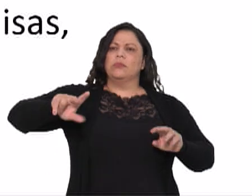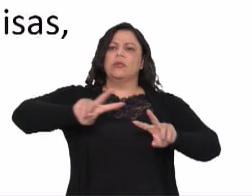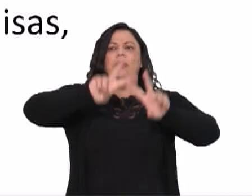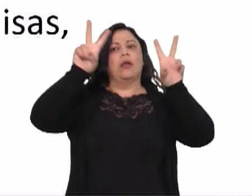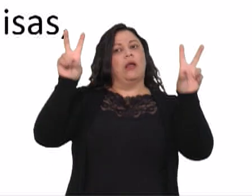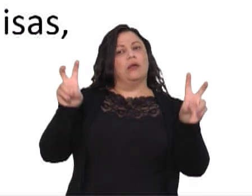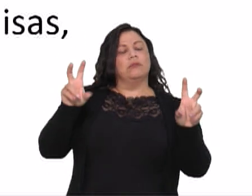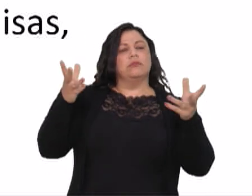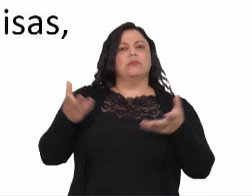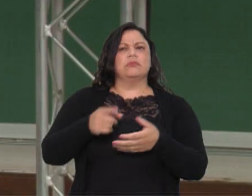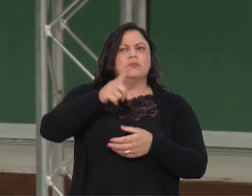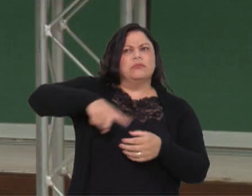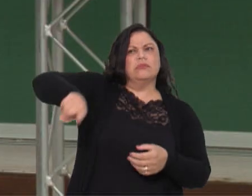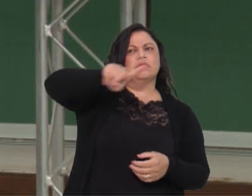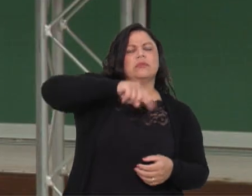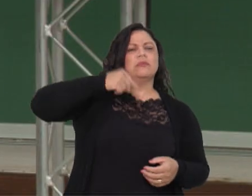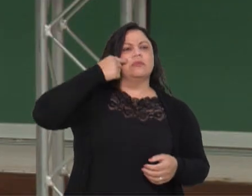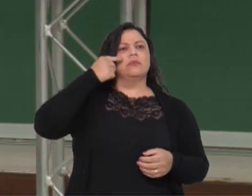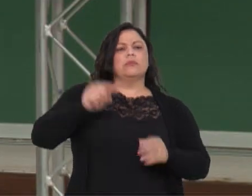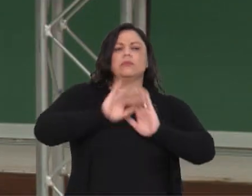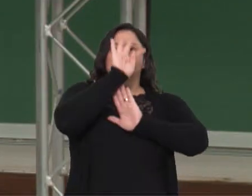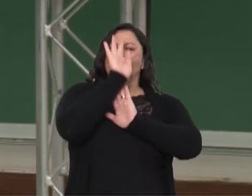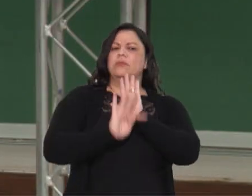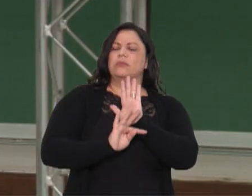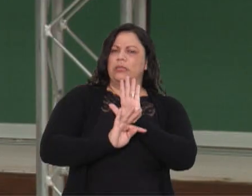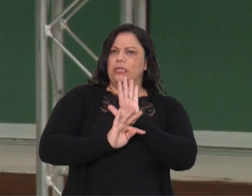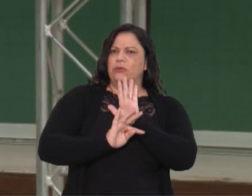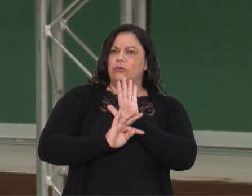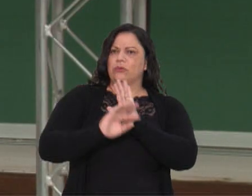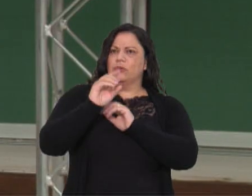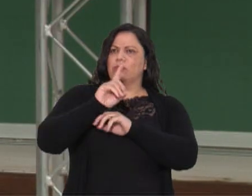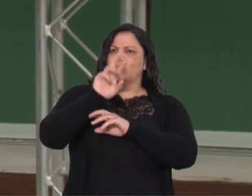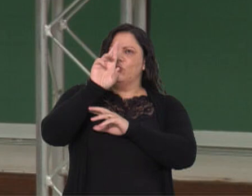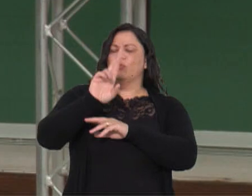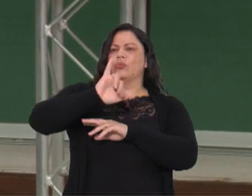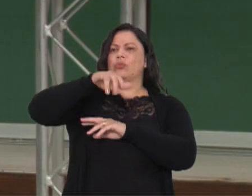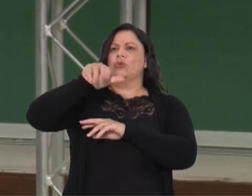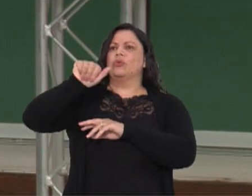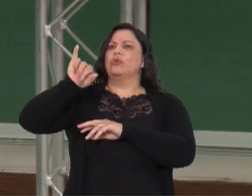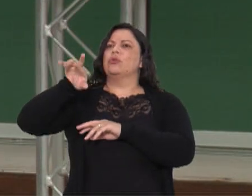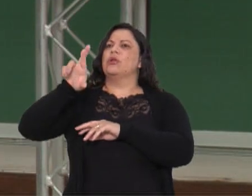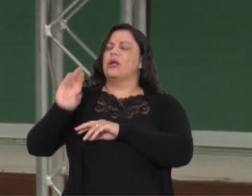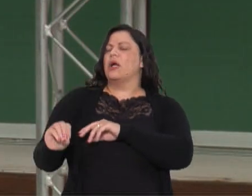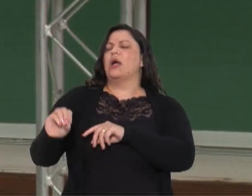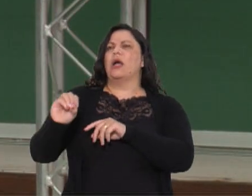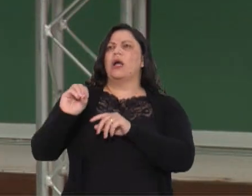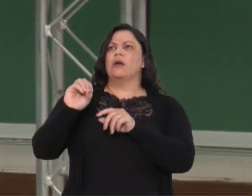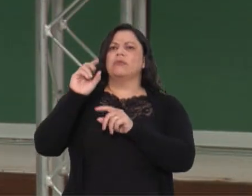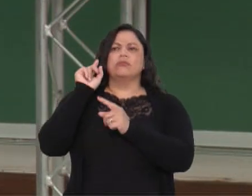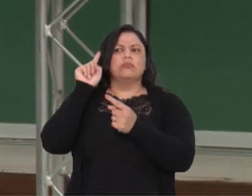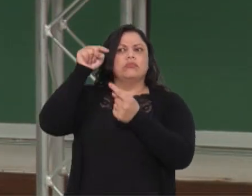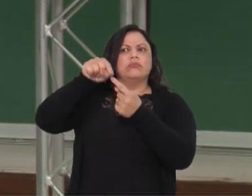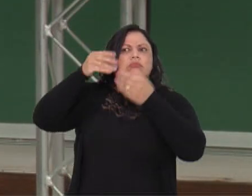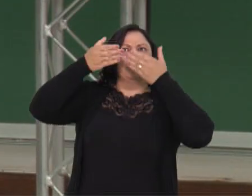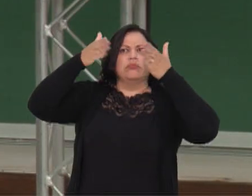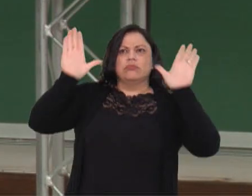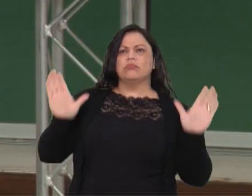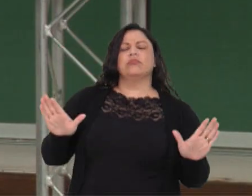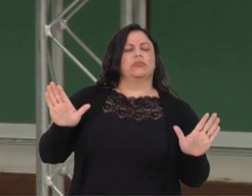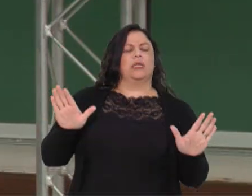o texto do Dr. Jairo é muito objetivo, muito claro. Ele está falando sobre